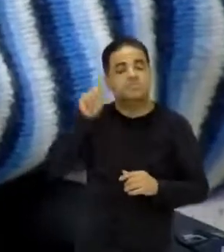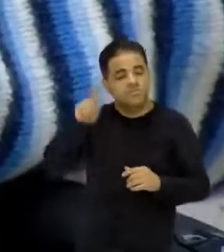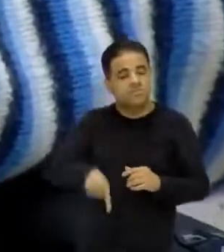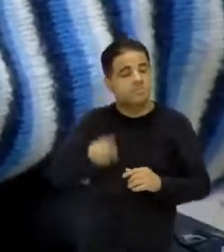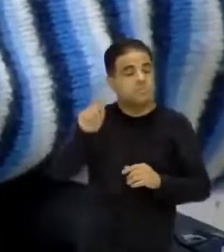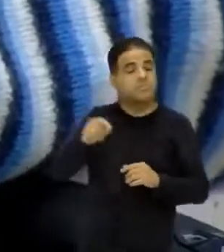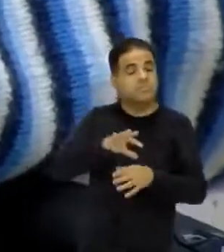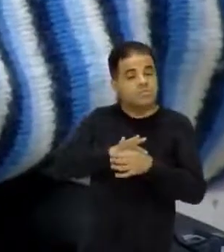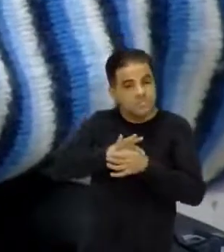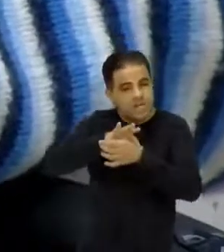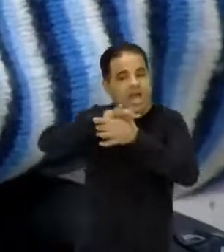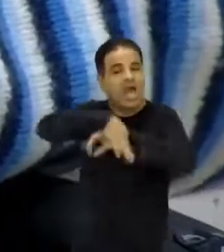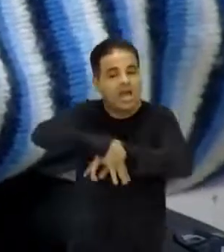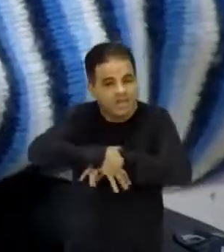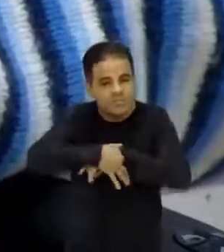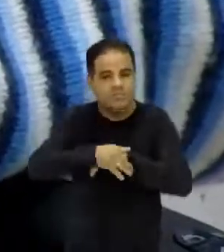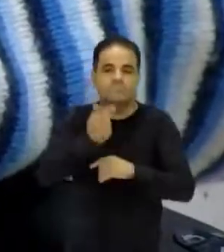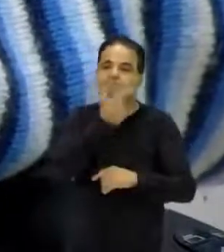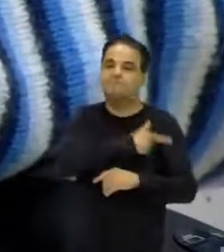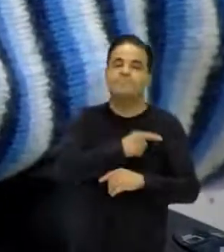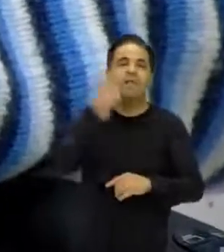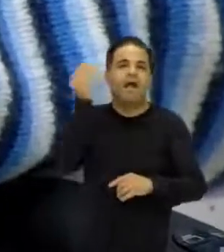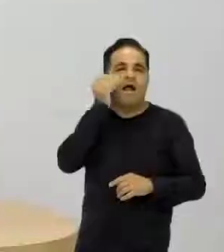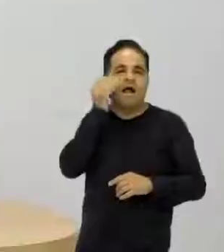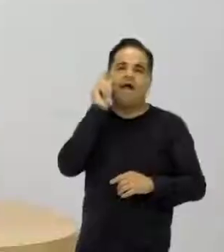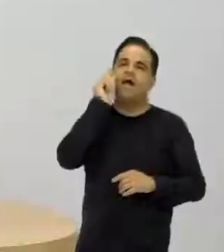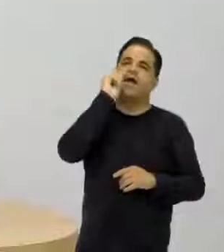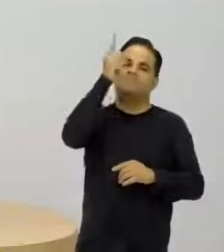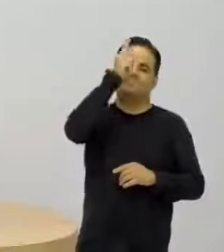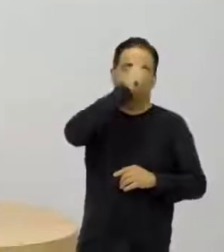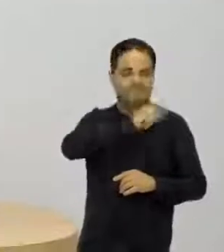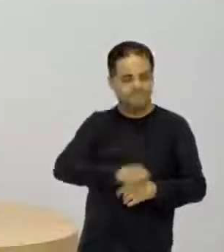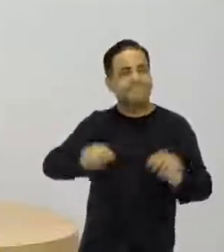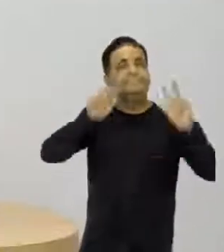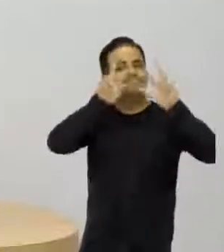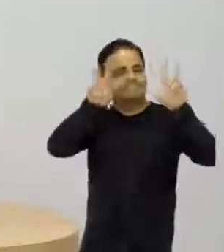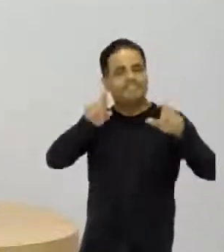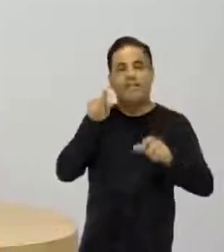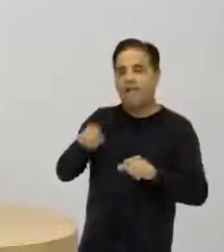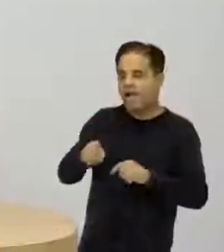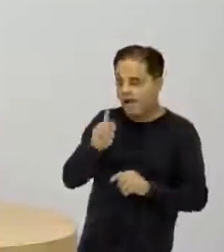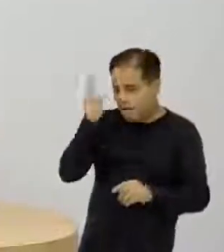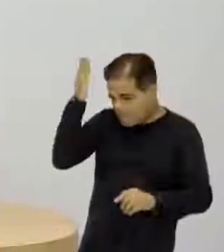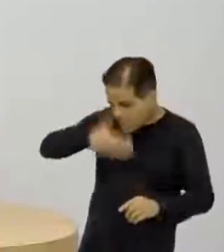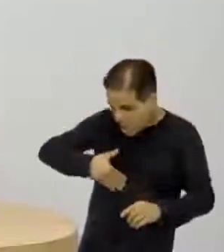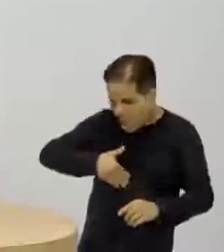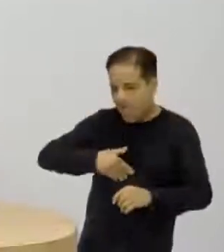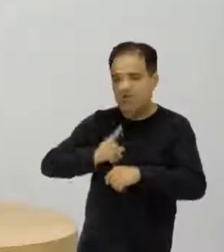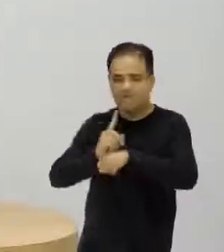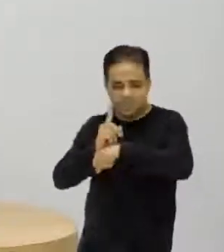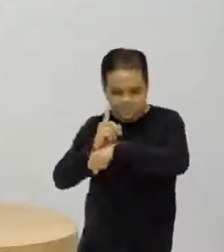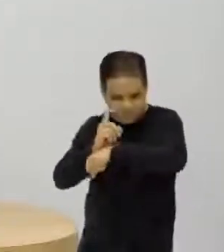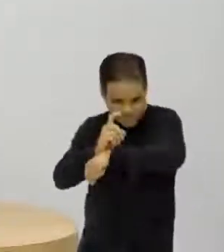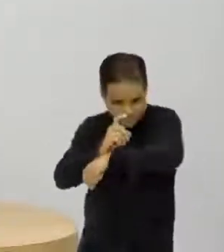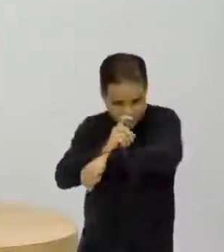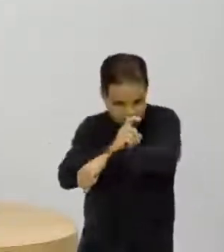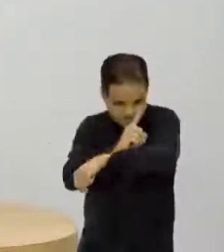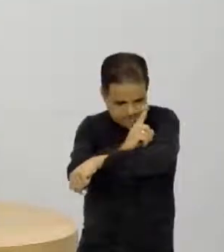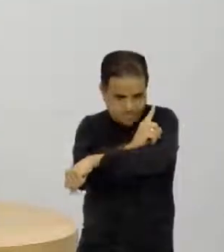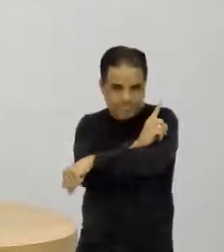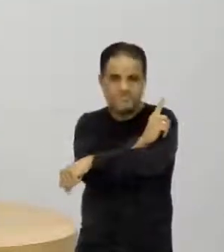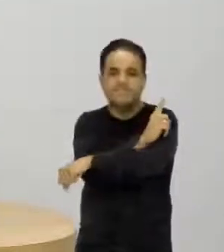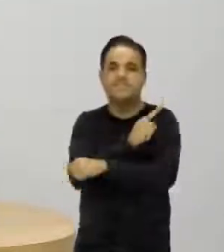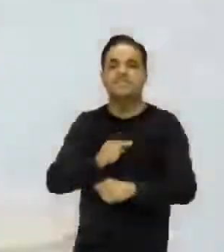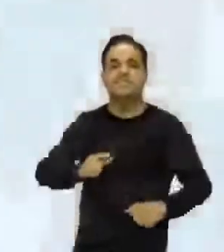foi o que garantiu, né, o que conseguiu evidenciar as questões evolutivas. E, além disso, a gente tem